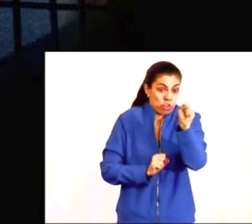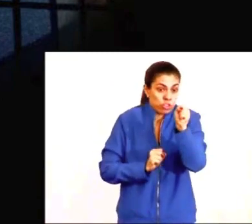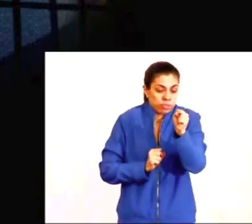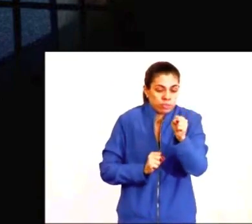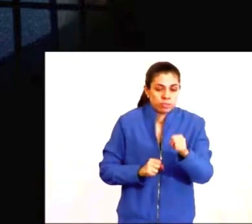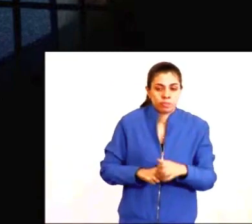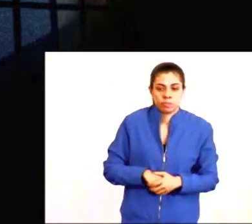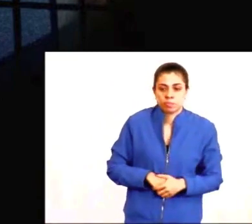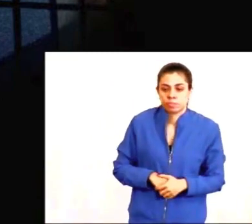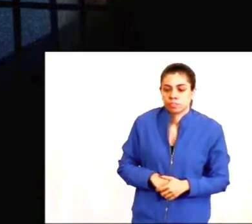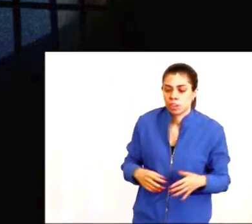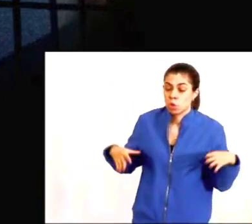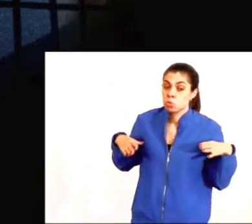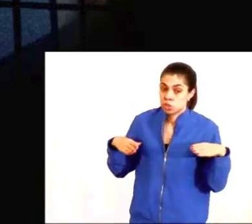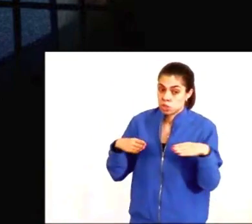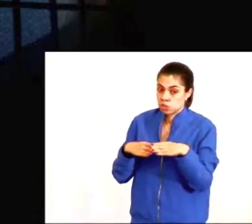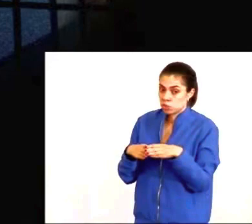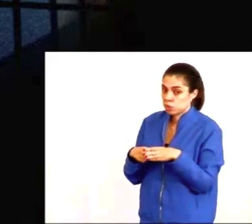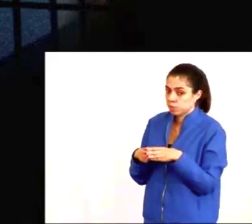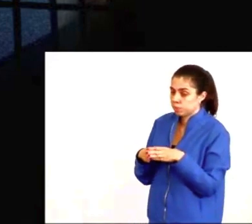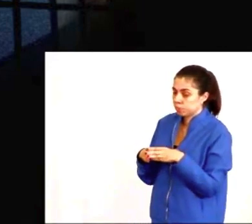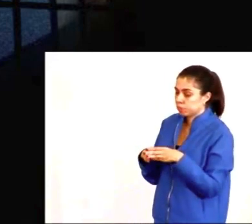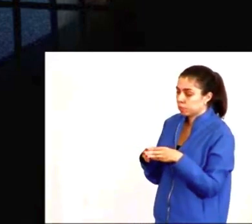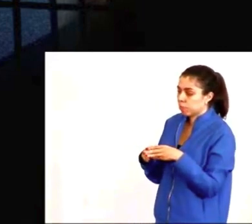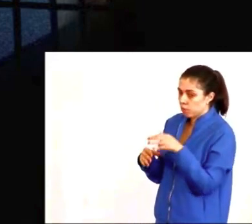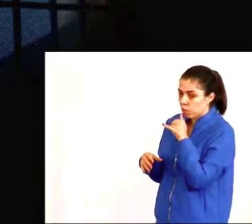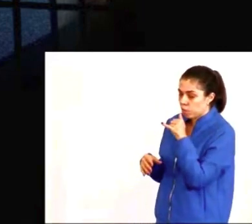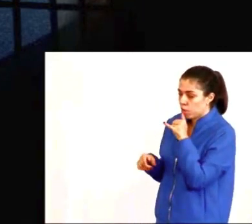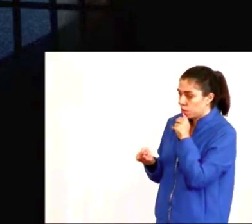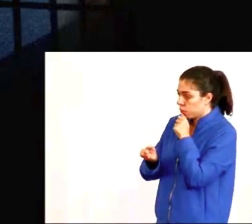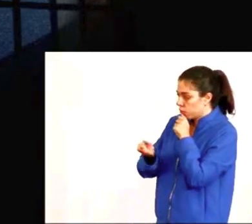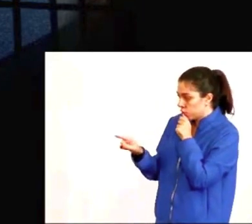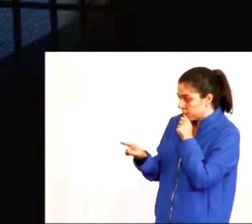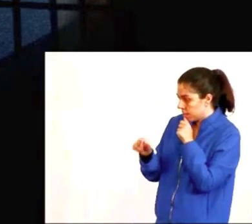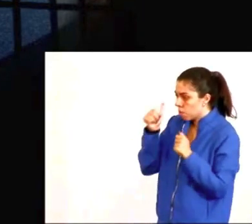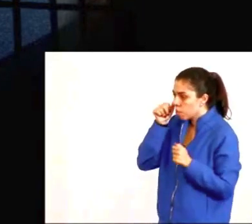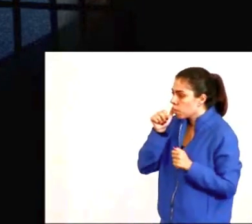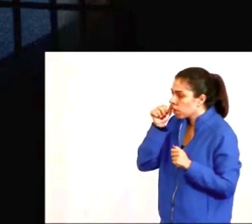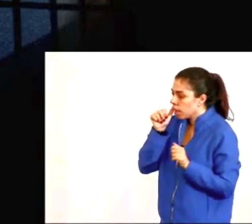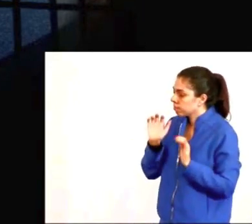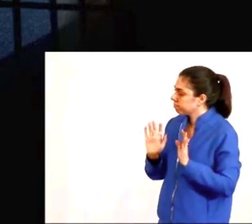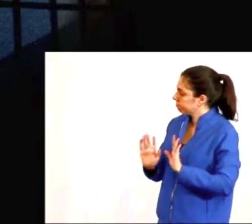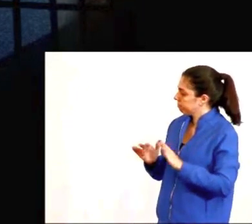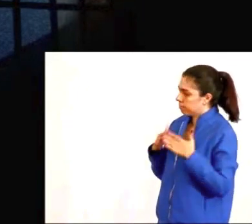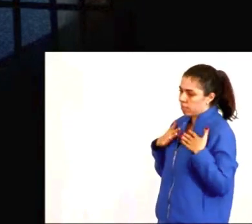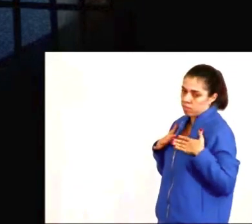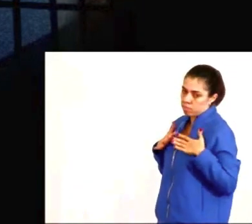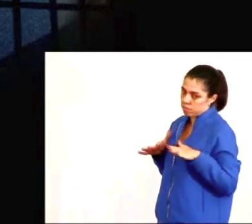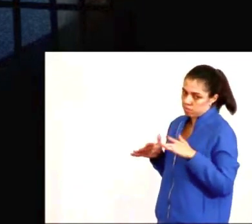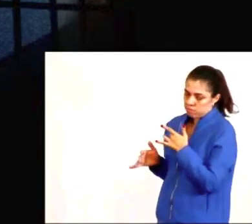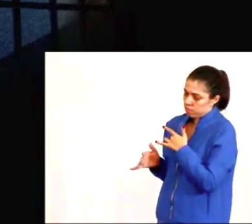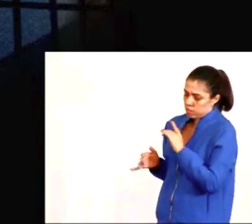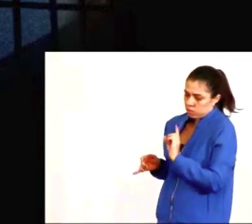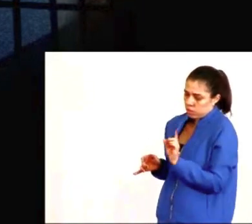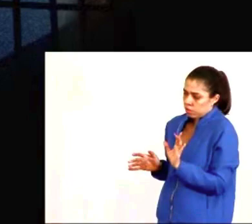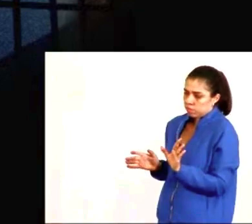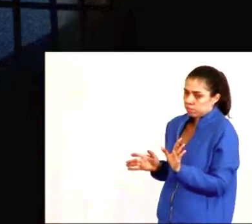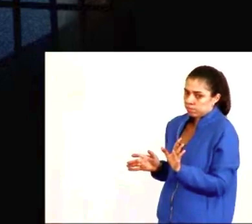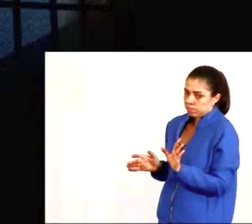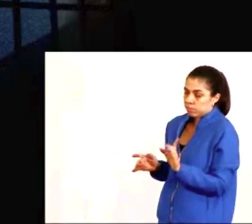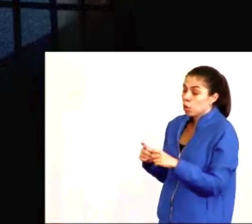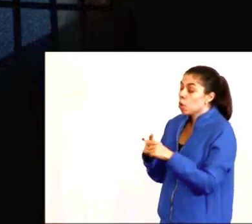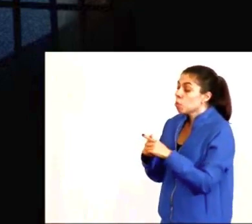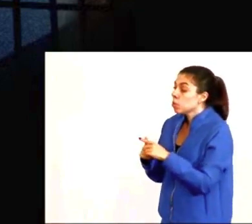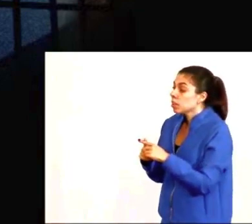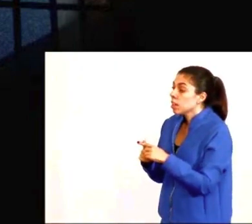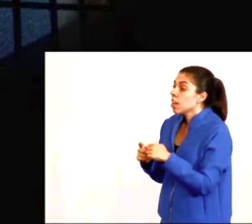disse: não temais, porque sei que buscais Jesus que foi crucificado. E esse versículo está nos outros